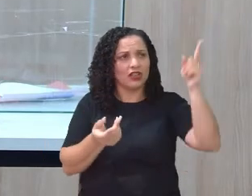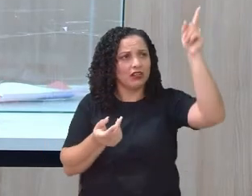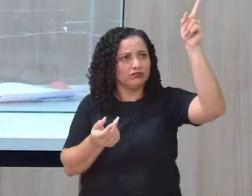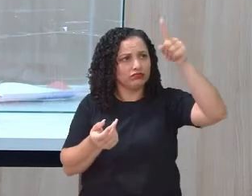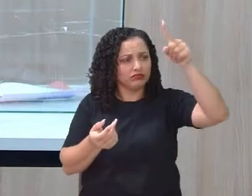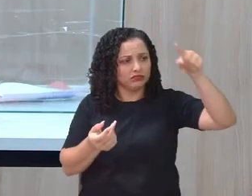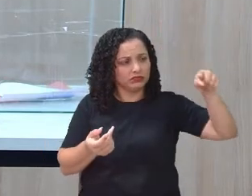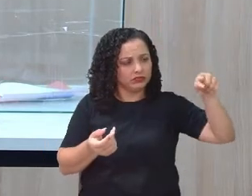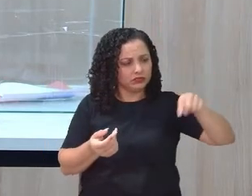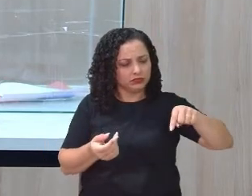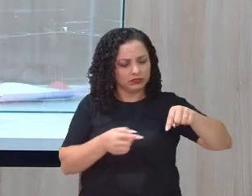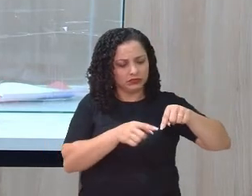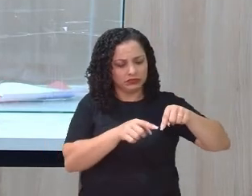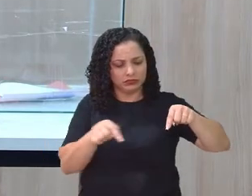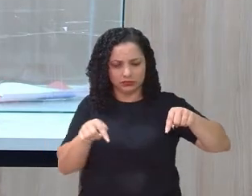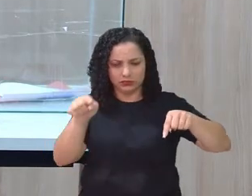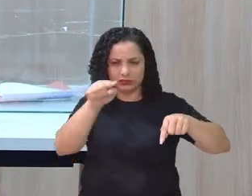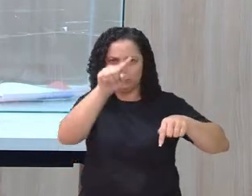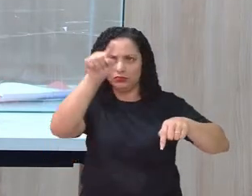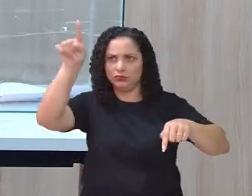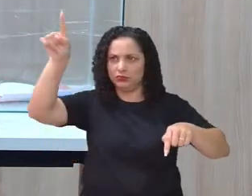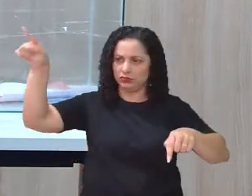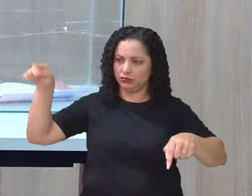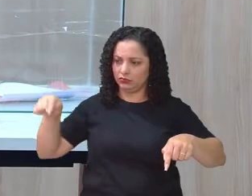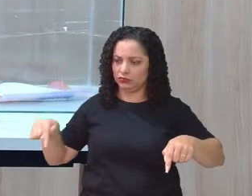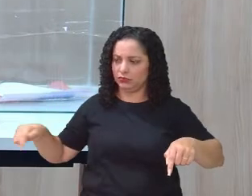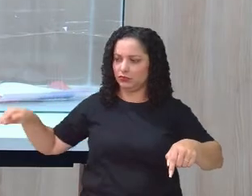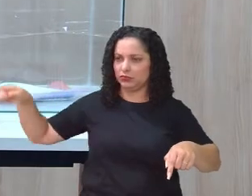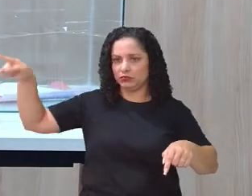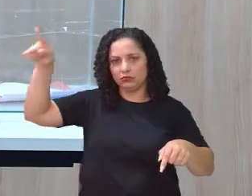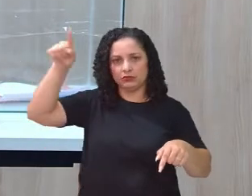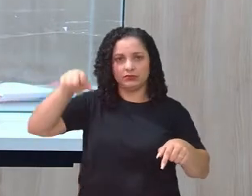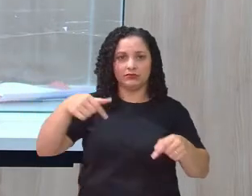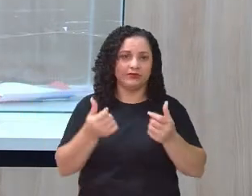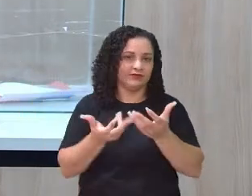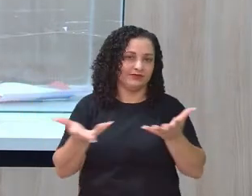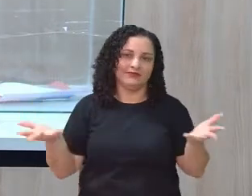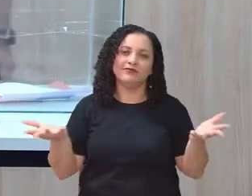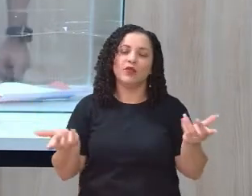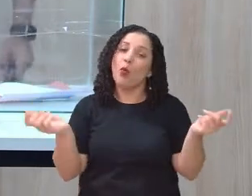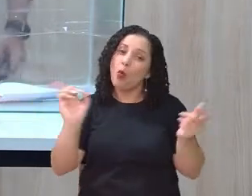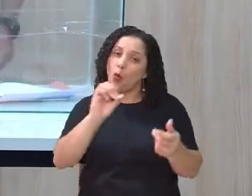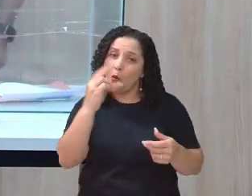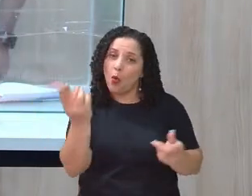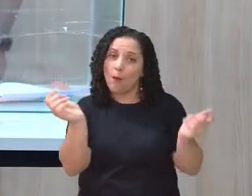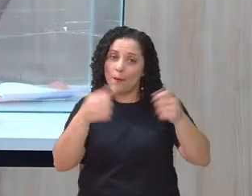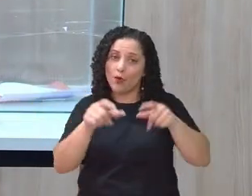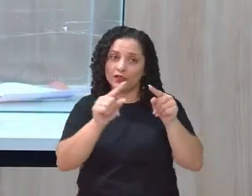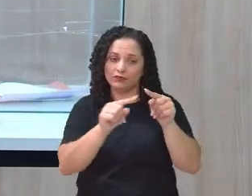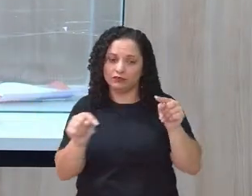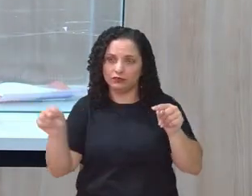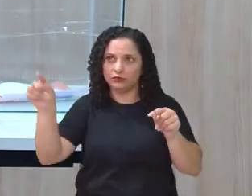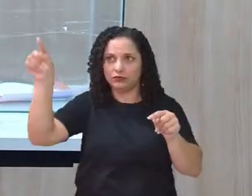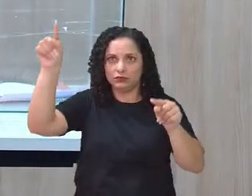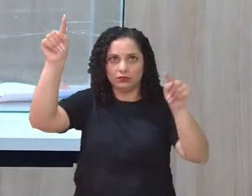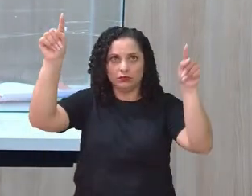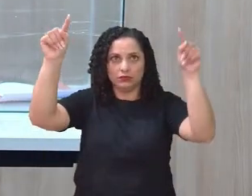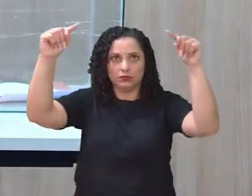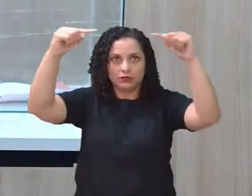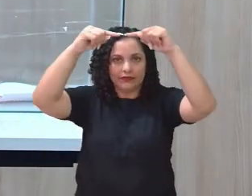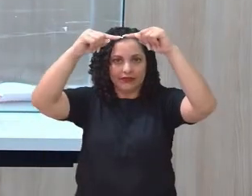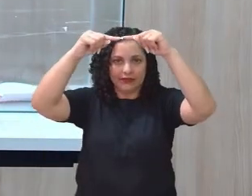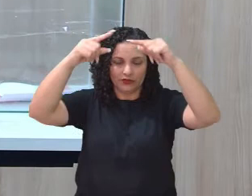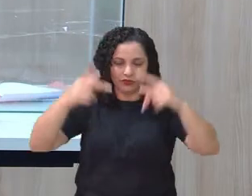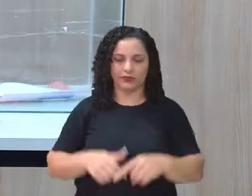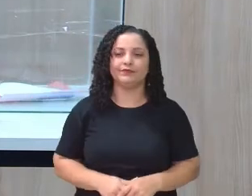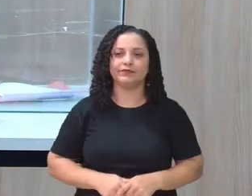poligonais, até chegar aqui também, fechando essa linha poligonal que está aberta. E aqui eu coloquei um